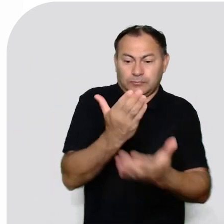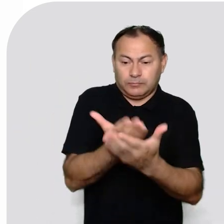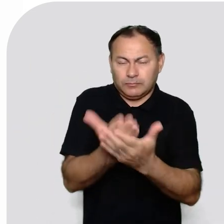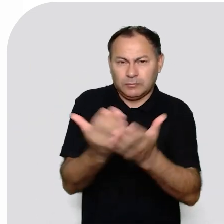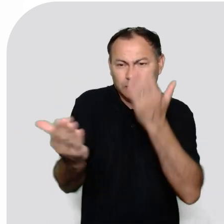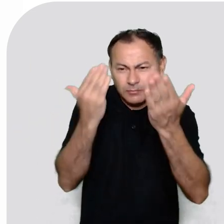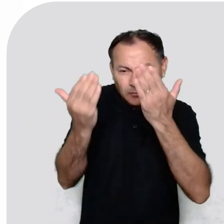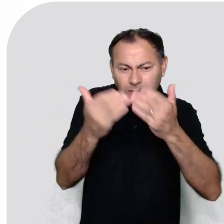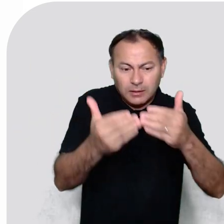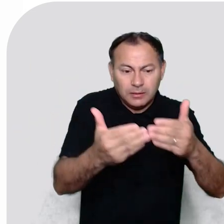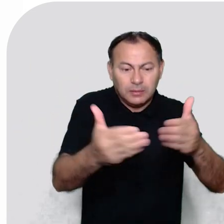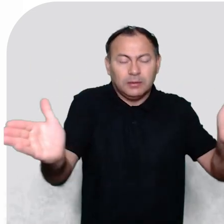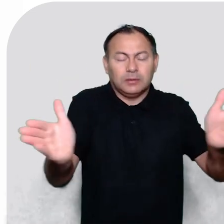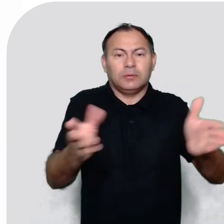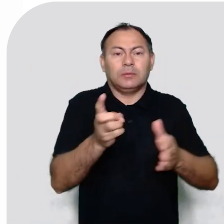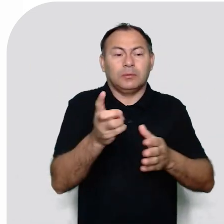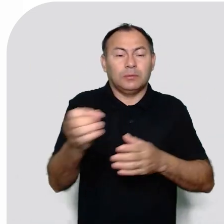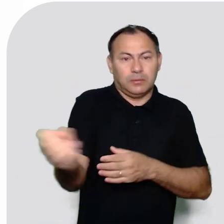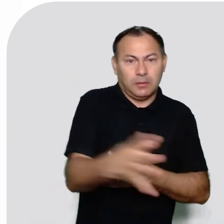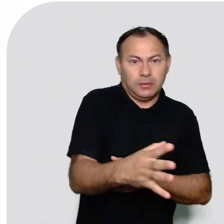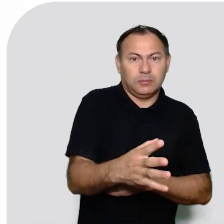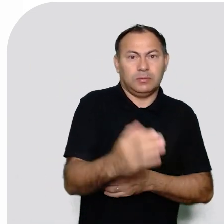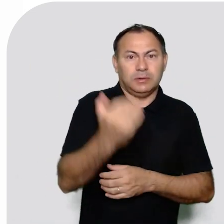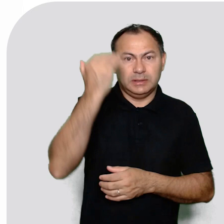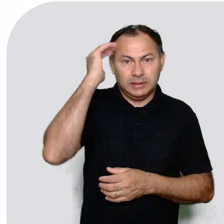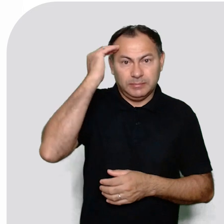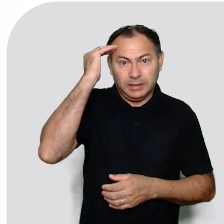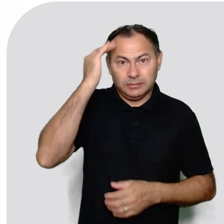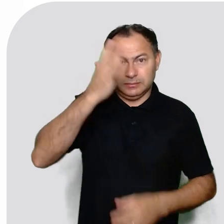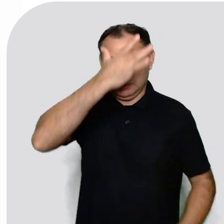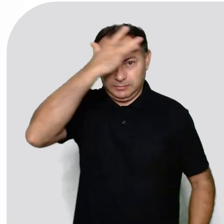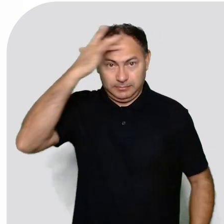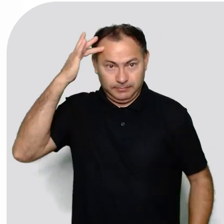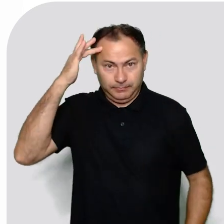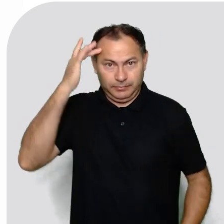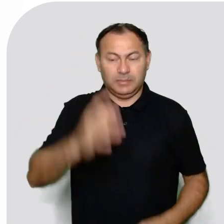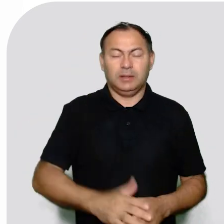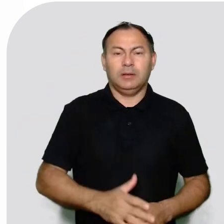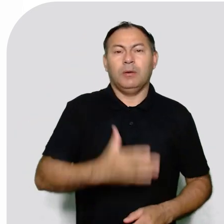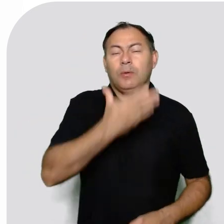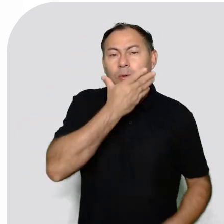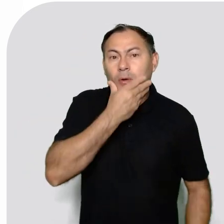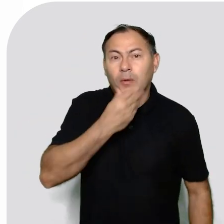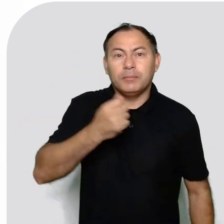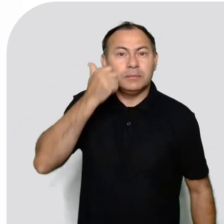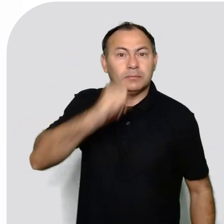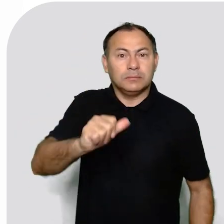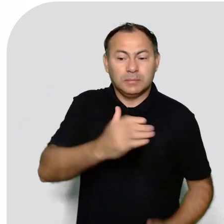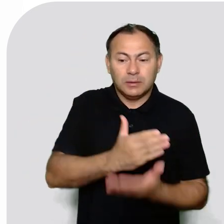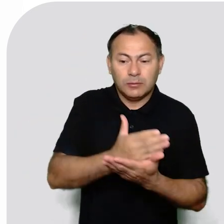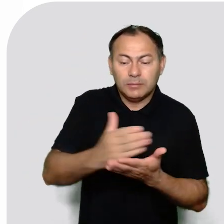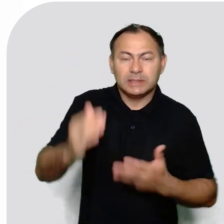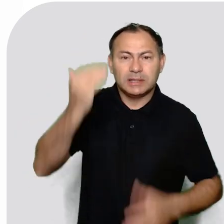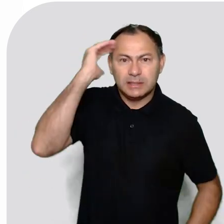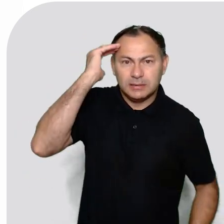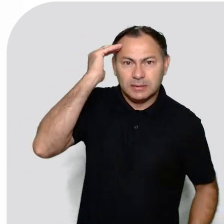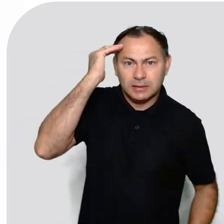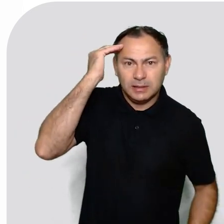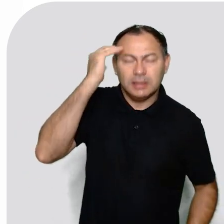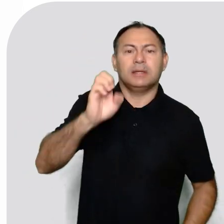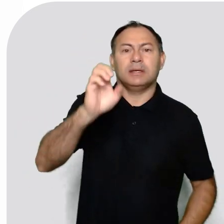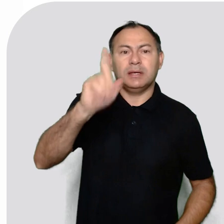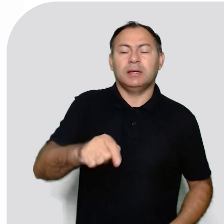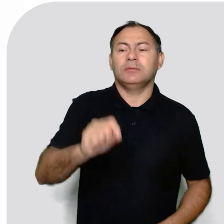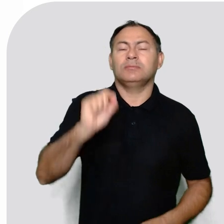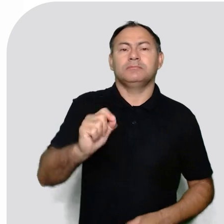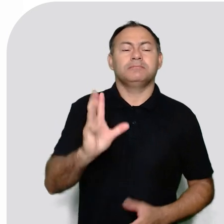psicologia abriam novas perspectivas sobre o gênero humano. O homem e a mulher começaram a compreender que eram